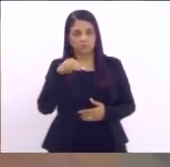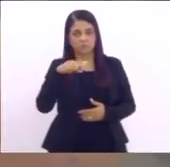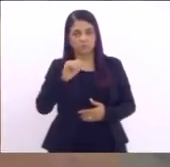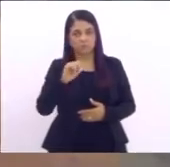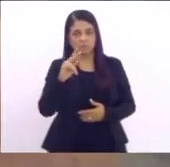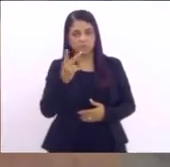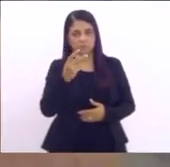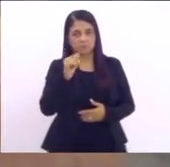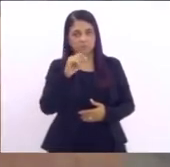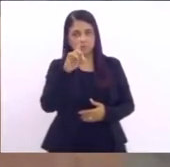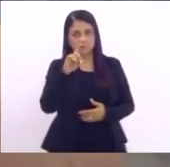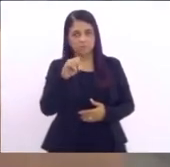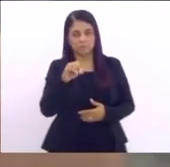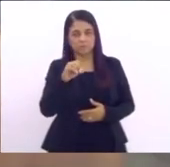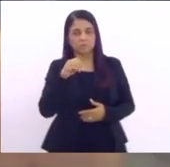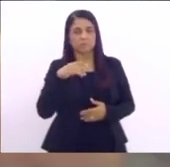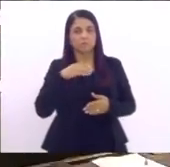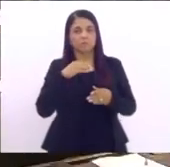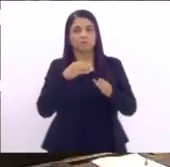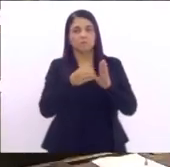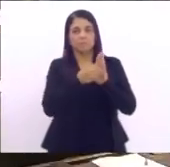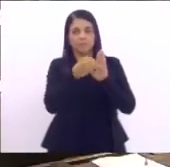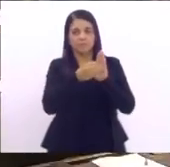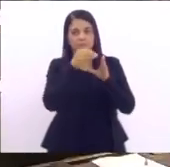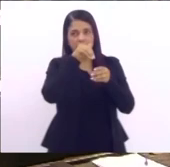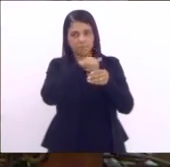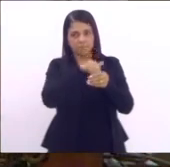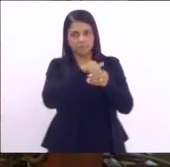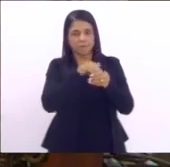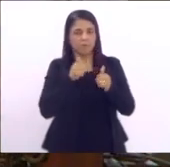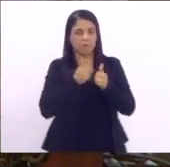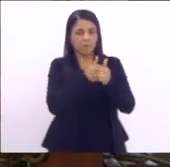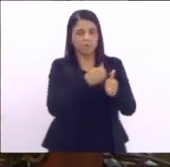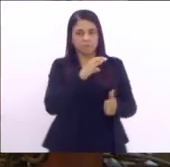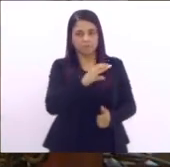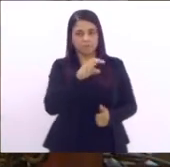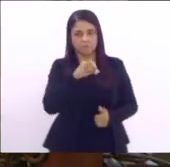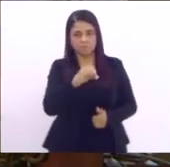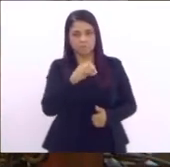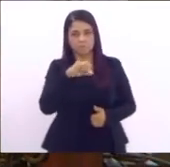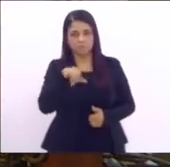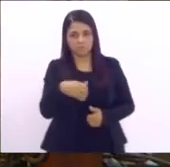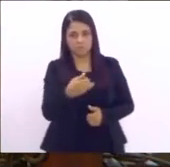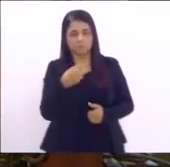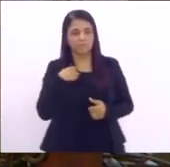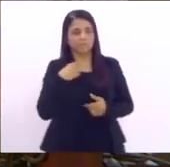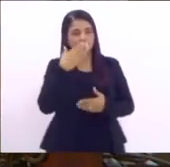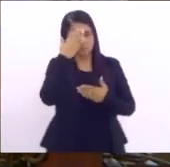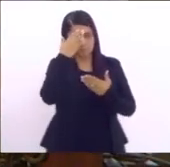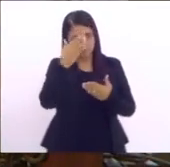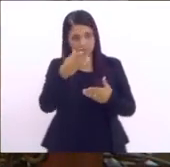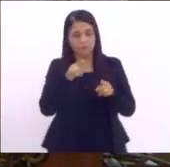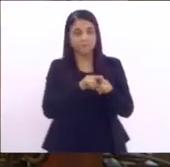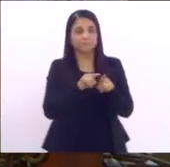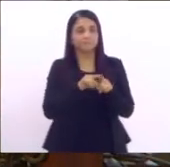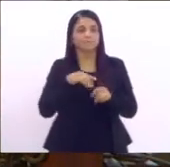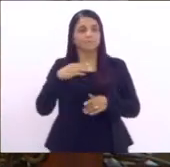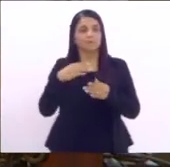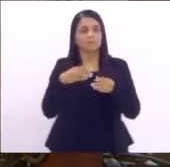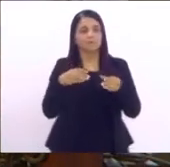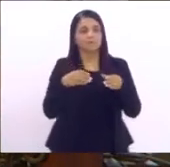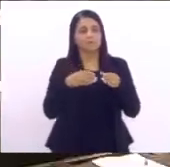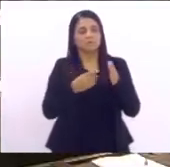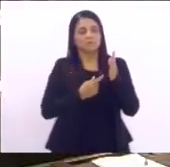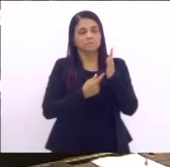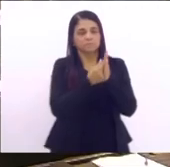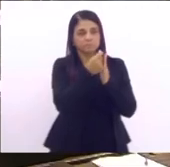Parecer favorável, acompanha a CCJ. Obrigada. Pela Comissão de Orçamento, Finanças, Fiscalização Financeira e Controle, deputado André